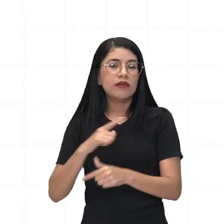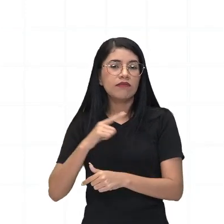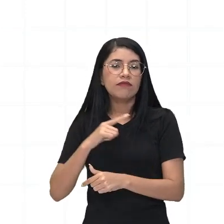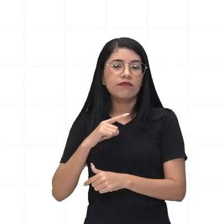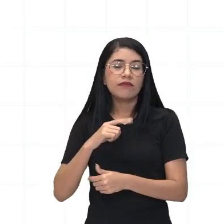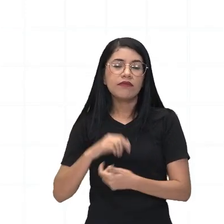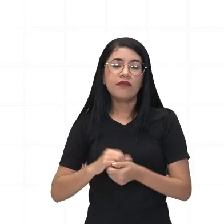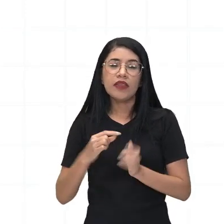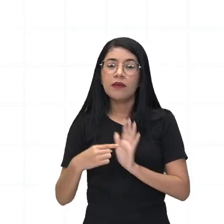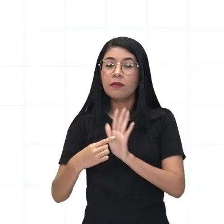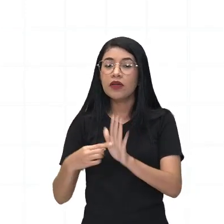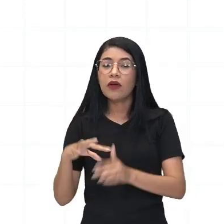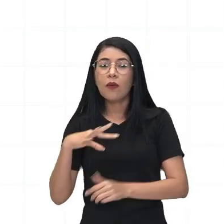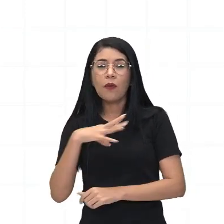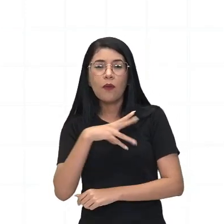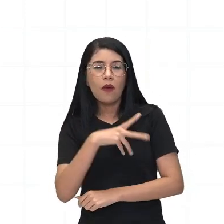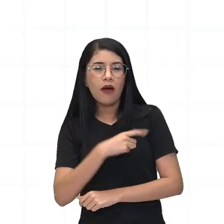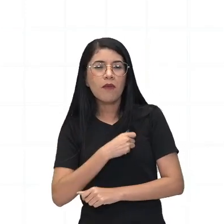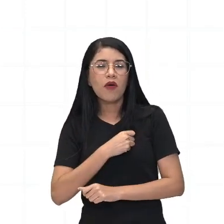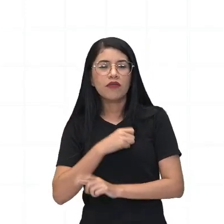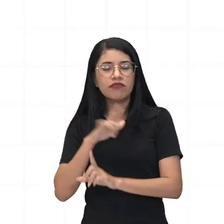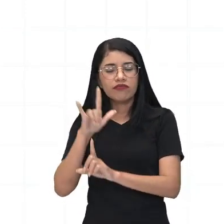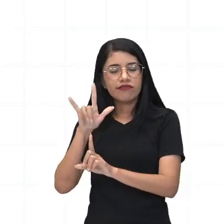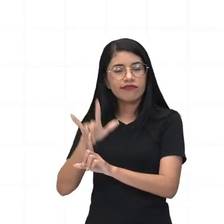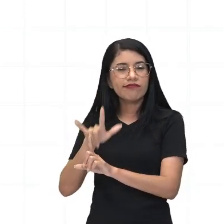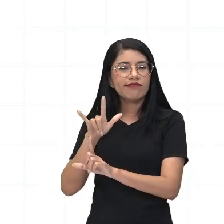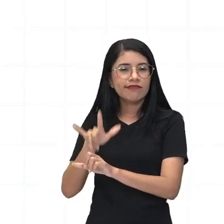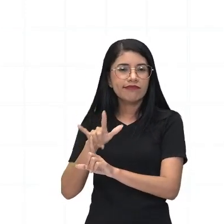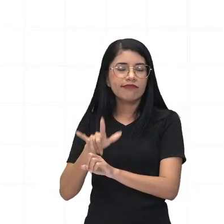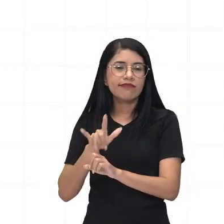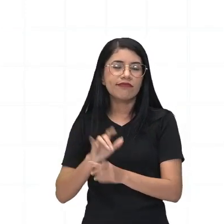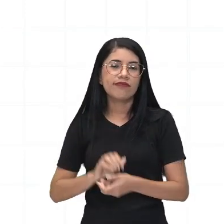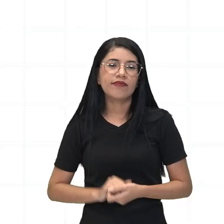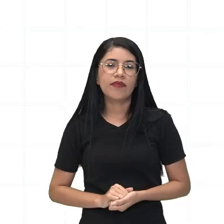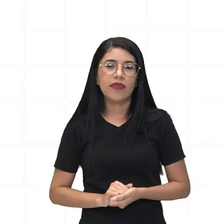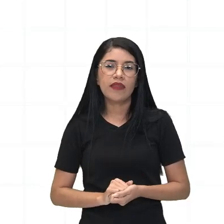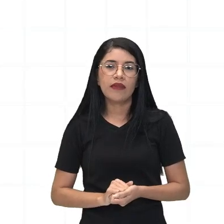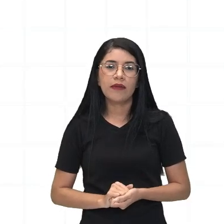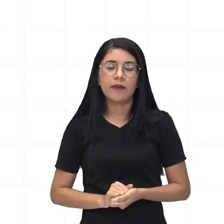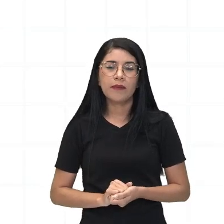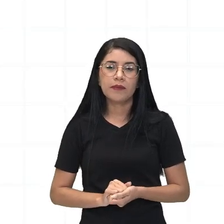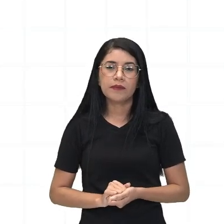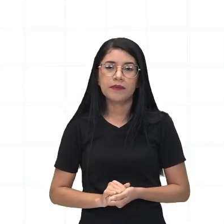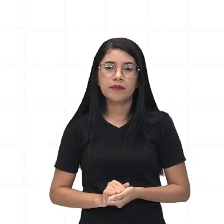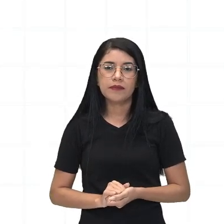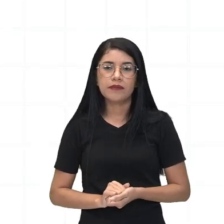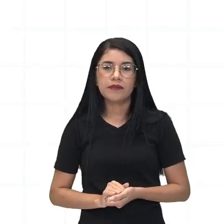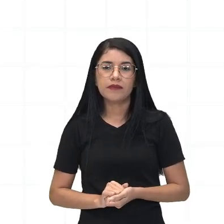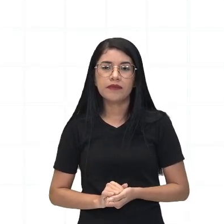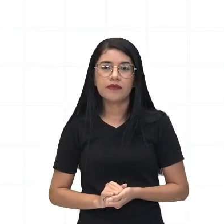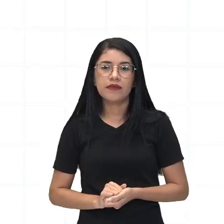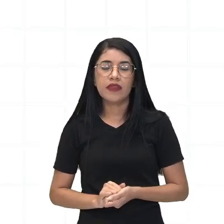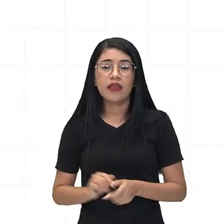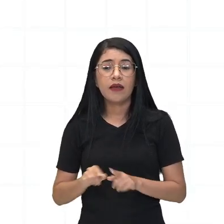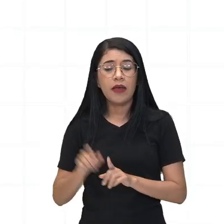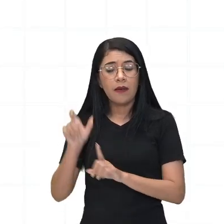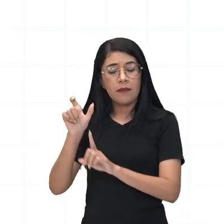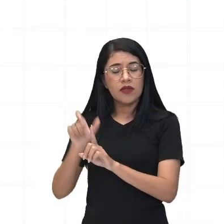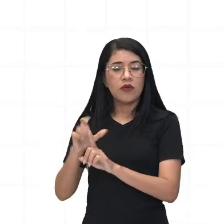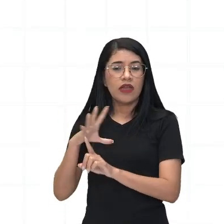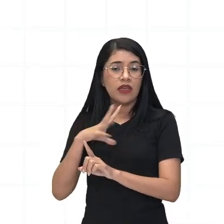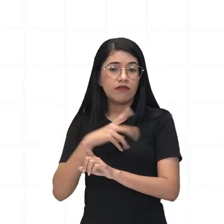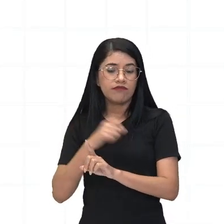para demonstrar o tanto que ele será atento e zeloso na sua dedicação ao seu sentimento, à pessoa de seu